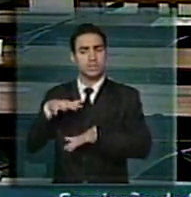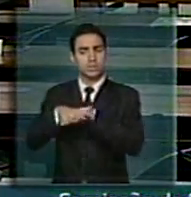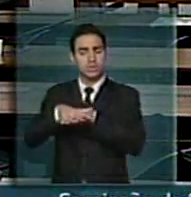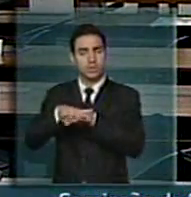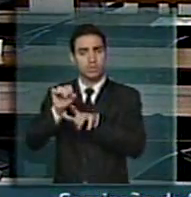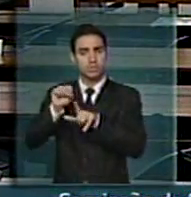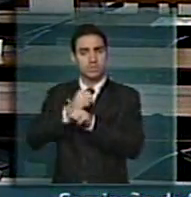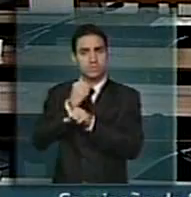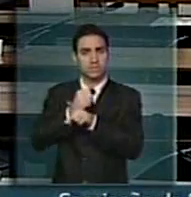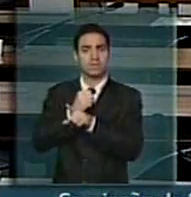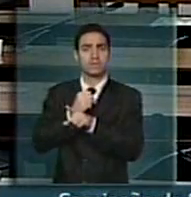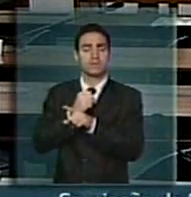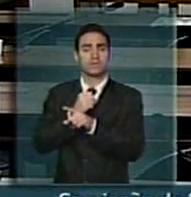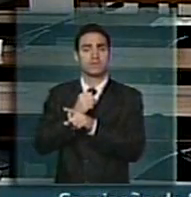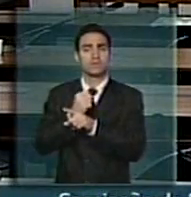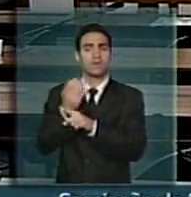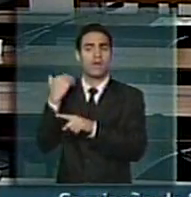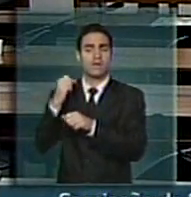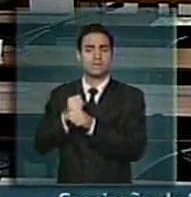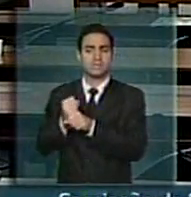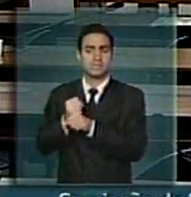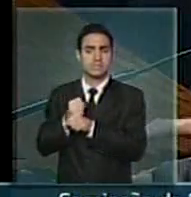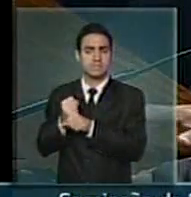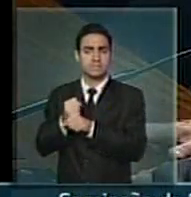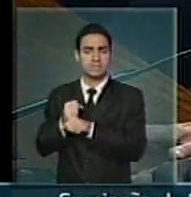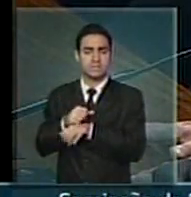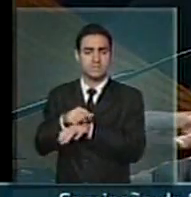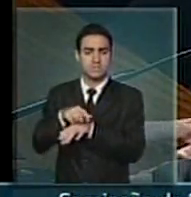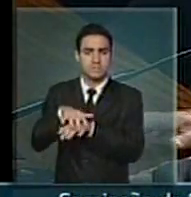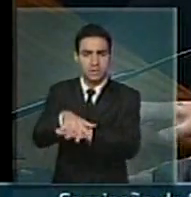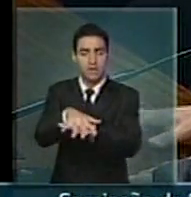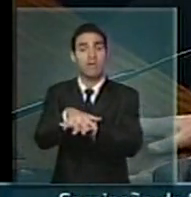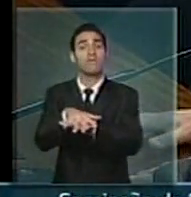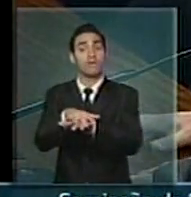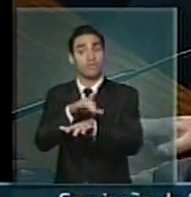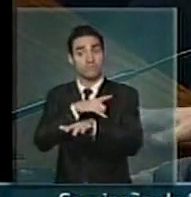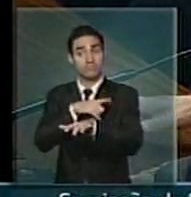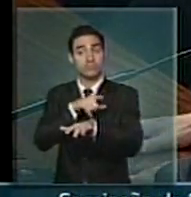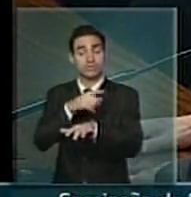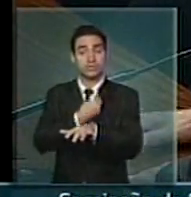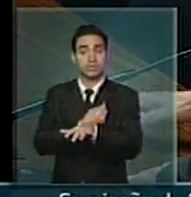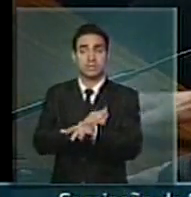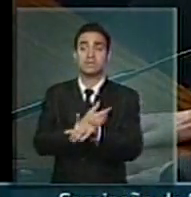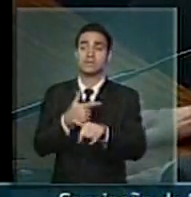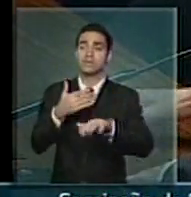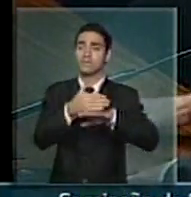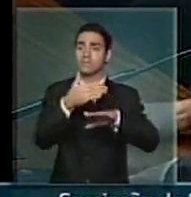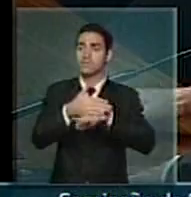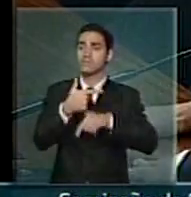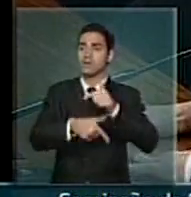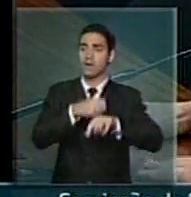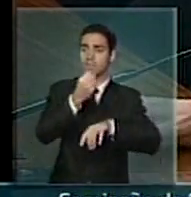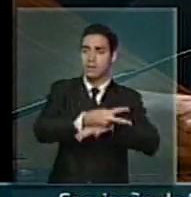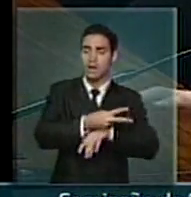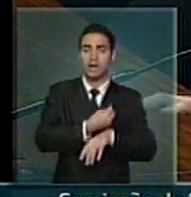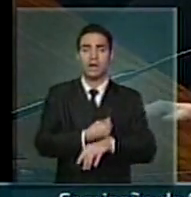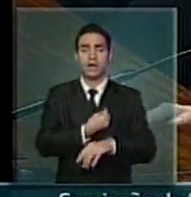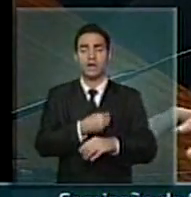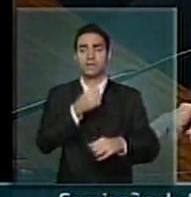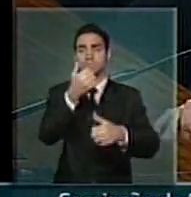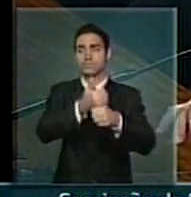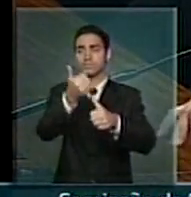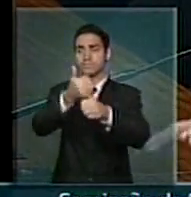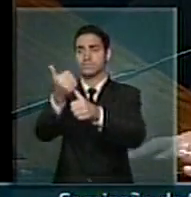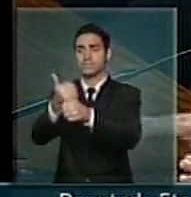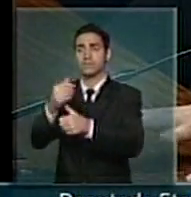sociedade, vinda desde lá de trás, etc., ocupando lugares, trabalhos, empregos, funções na